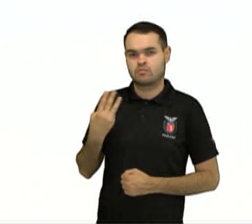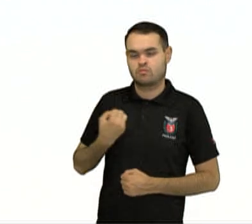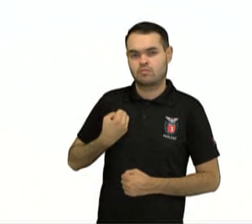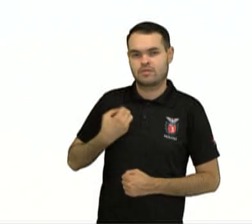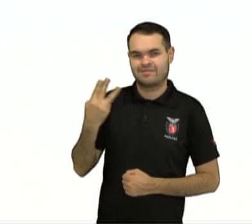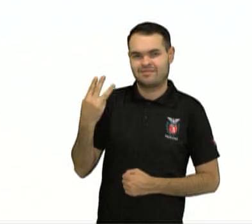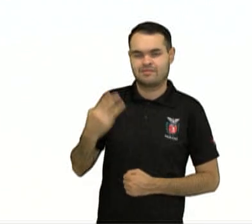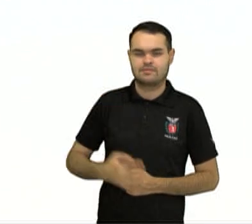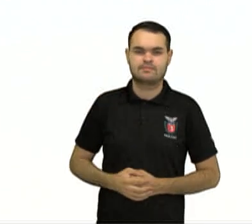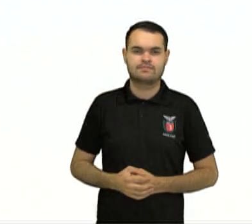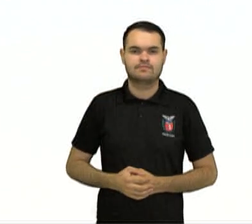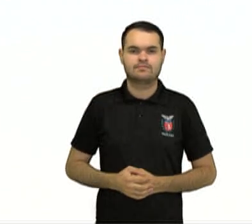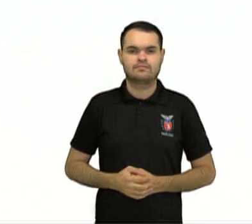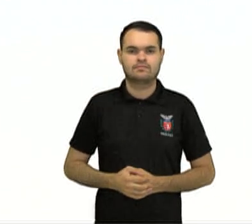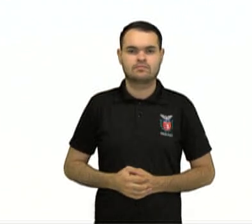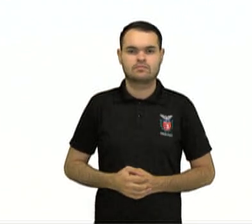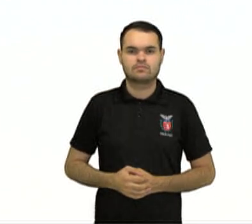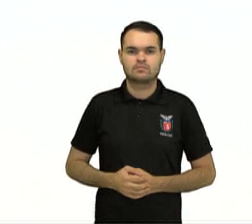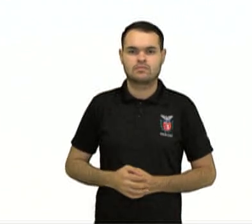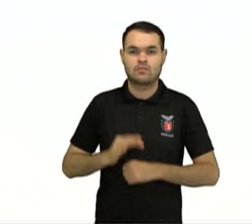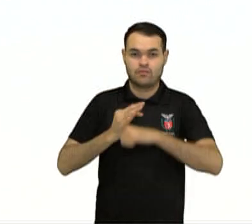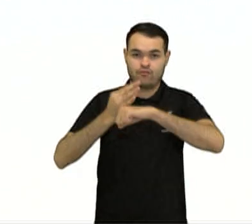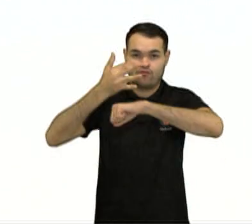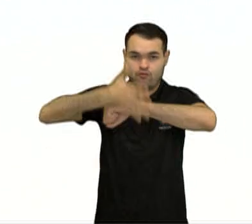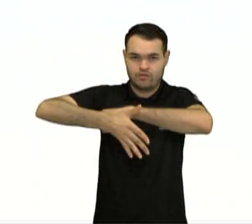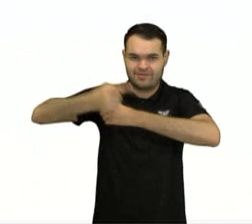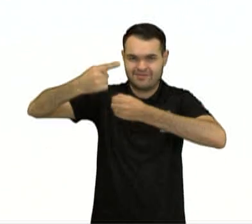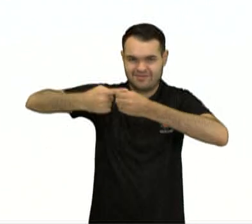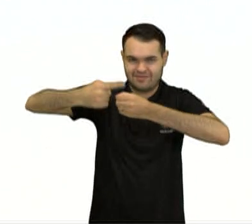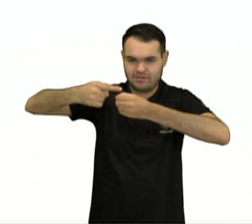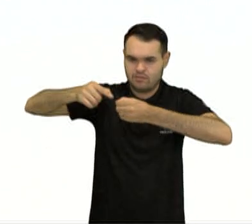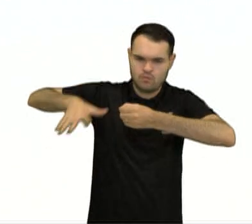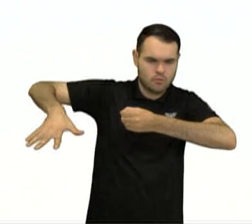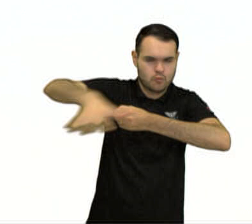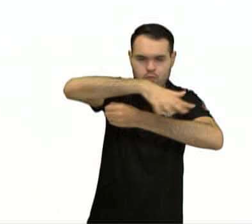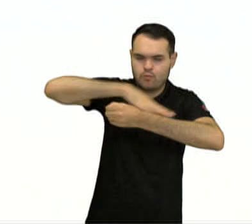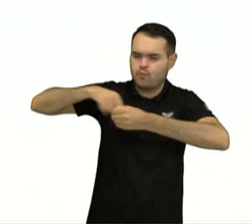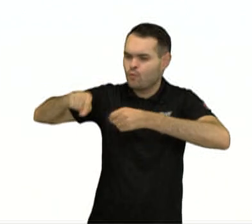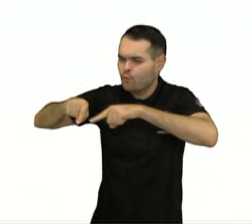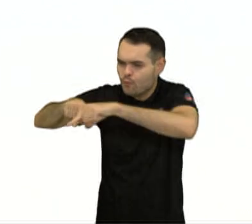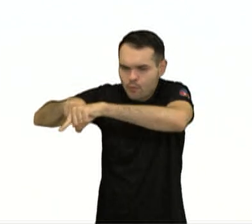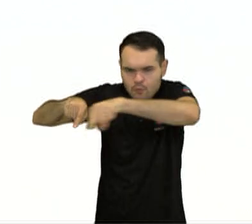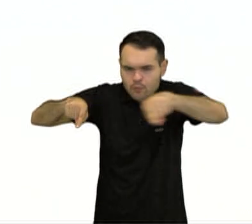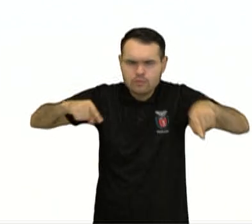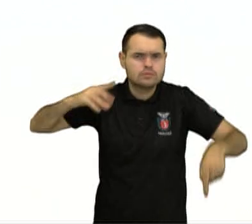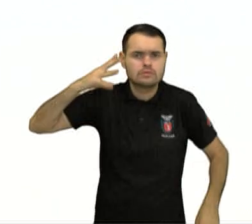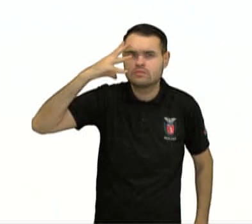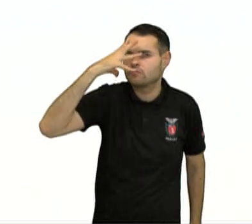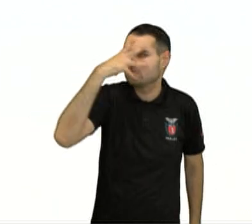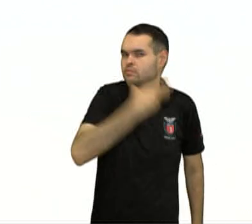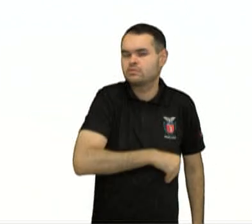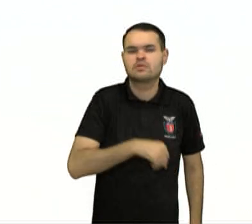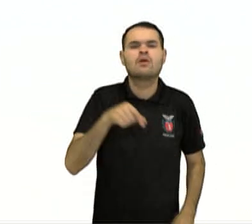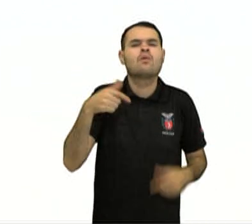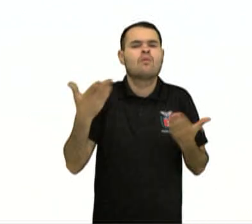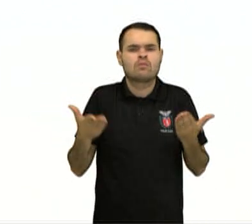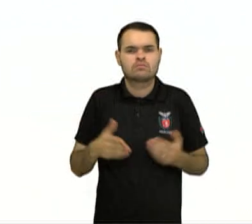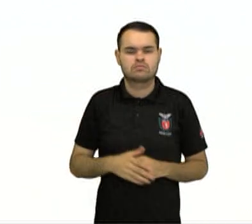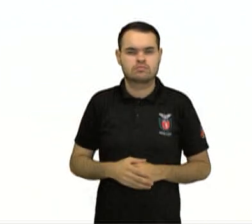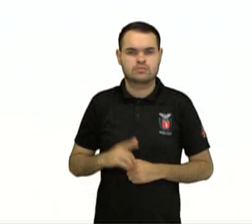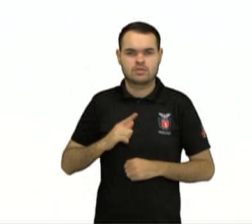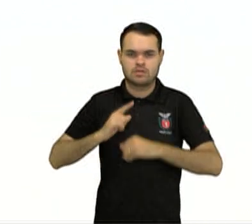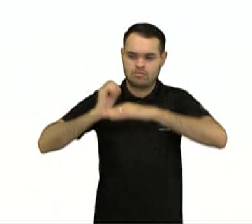you heard of? Quais pontos turísticos da cidade de Foz do Iguaçu, uma cidade tão linda, né? Que você já ouviu falar?